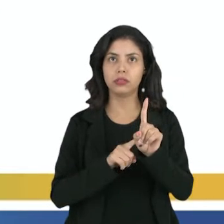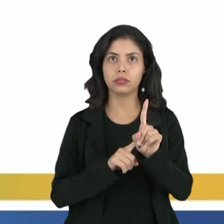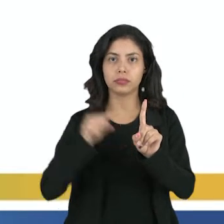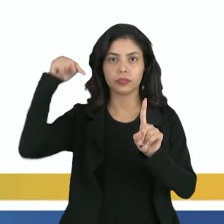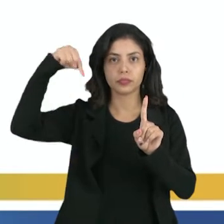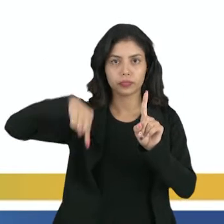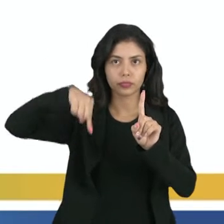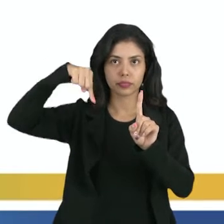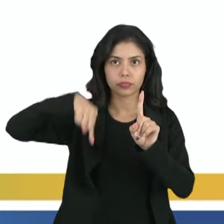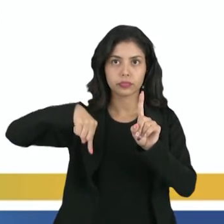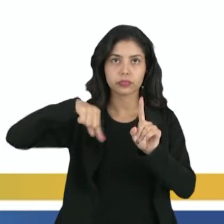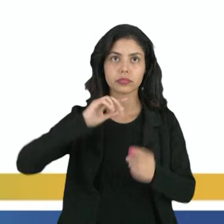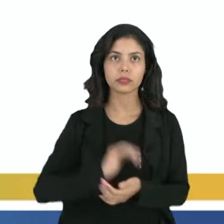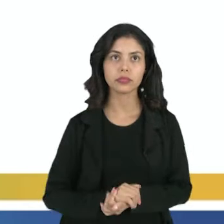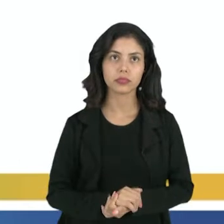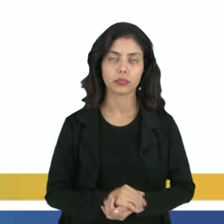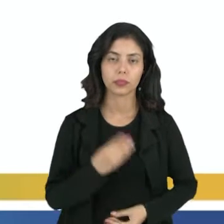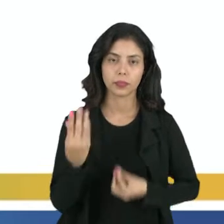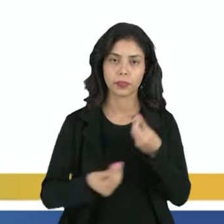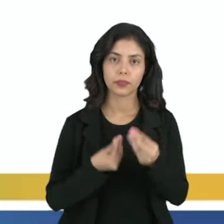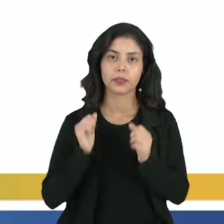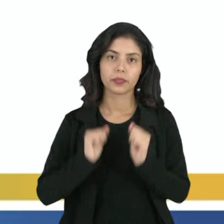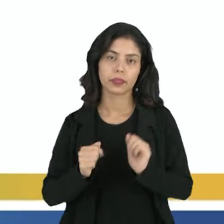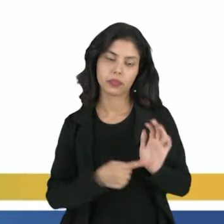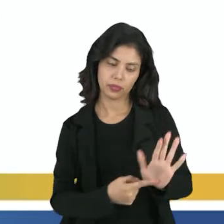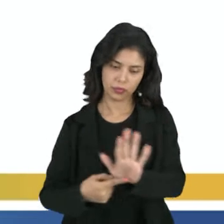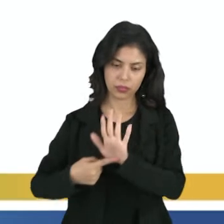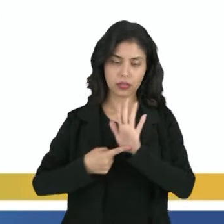e 2. Como que a gente pode